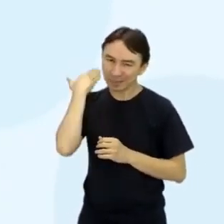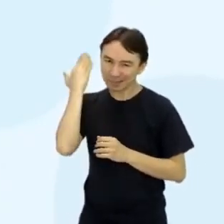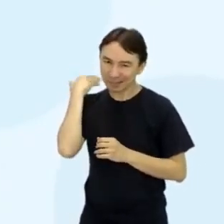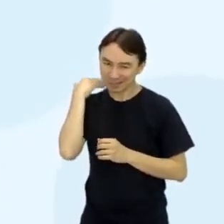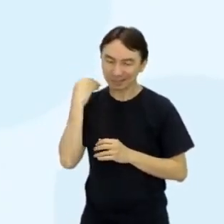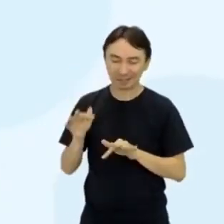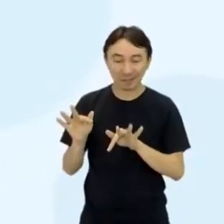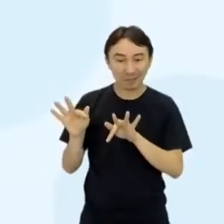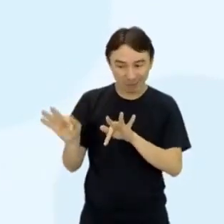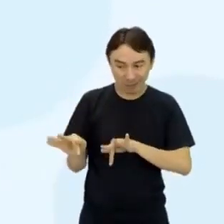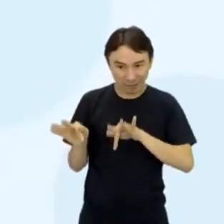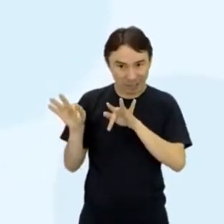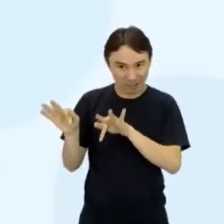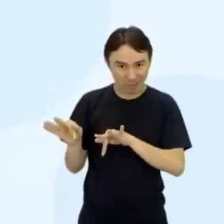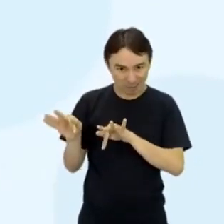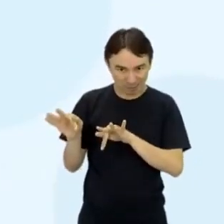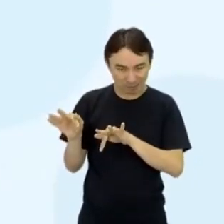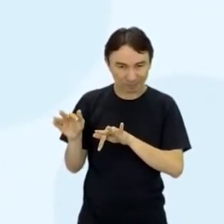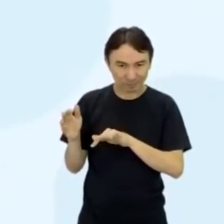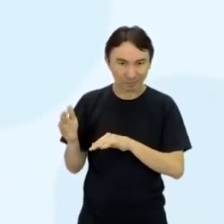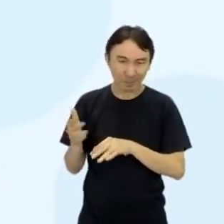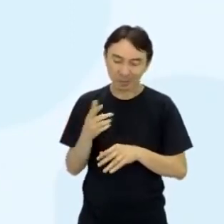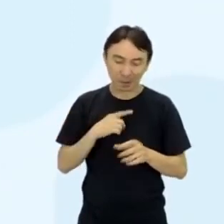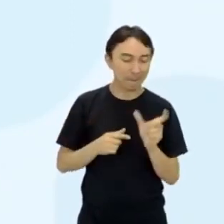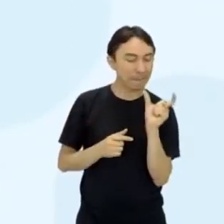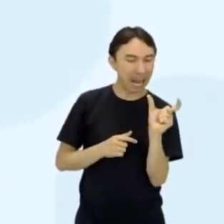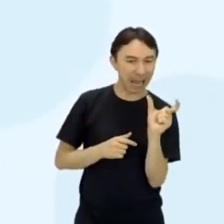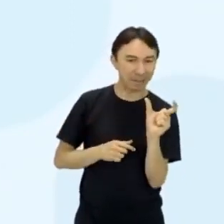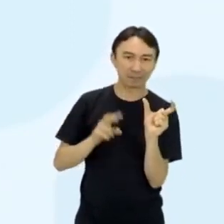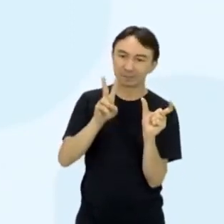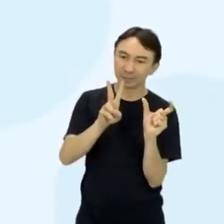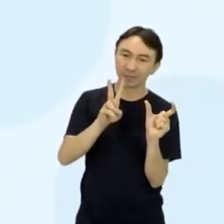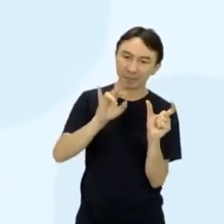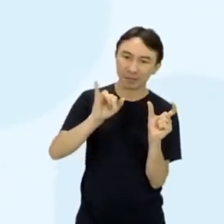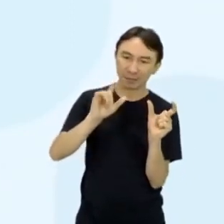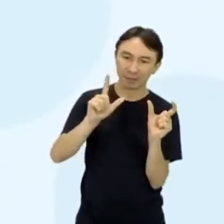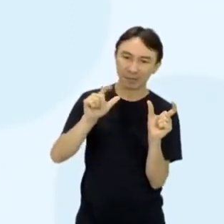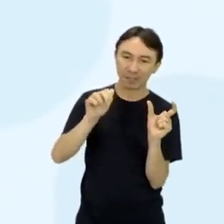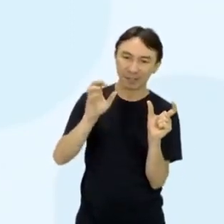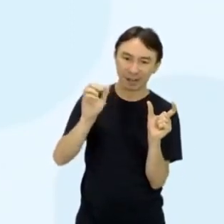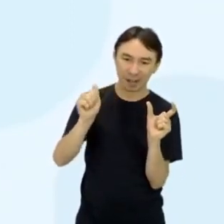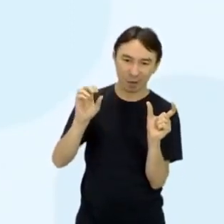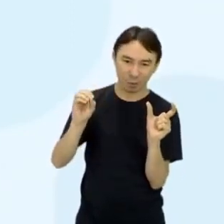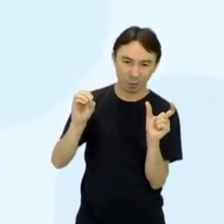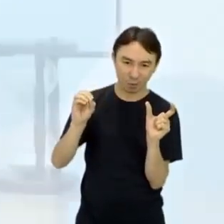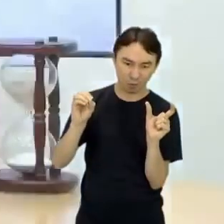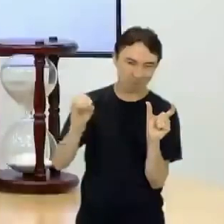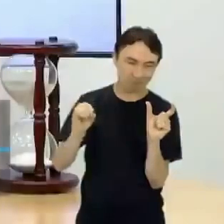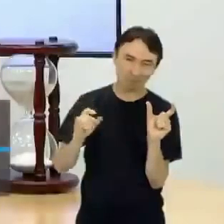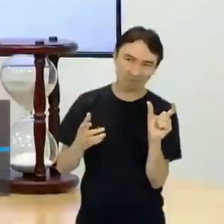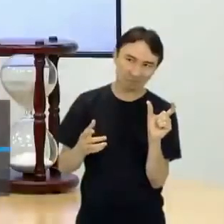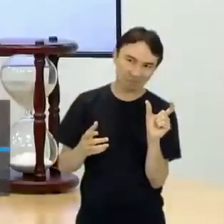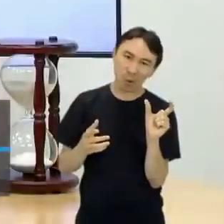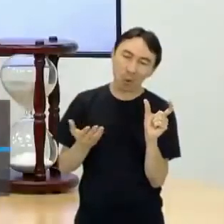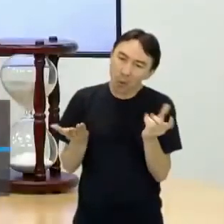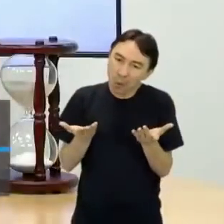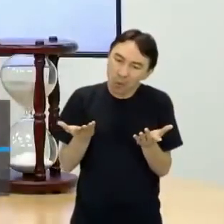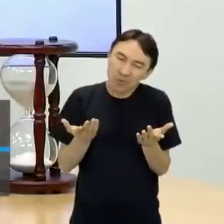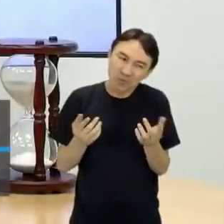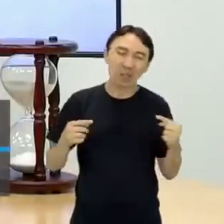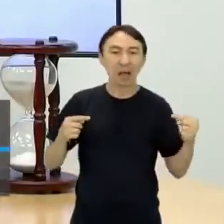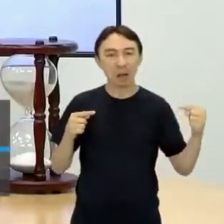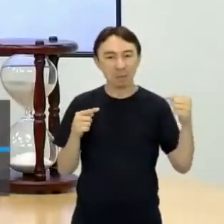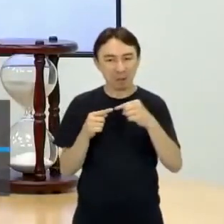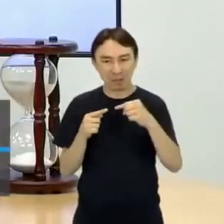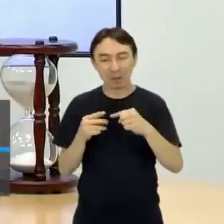essa palavra vilão? Que hoje nós conhecemos como pessoa que não